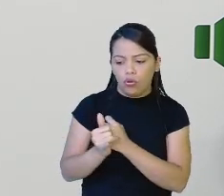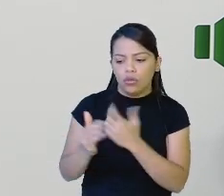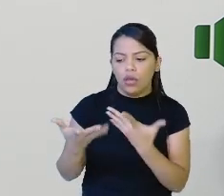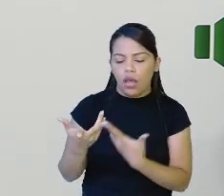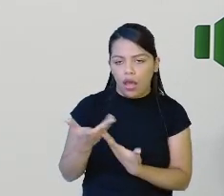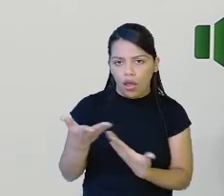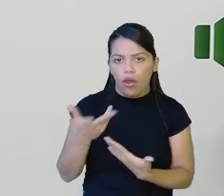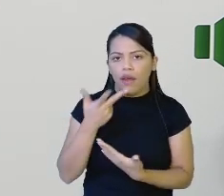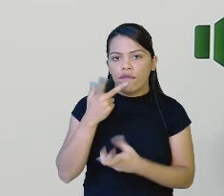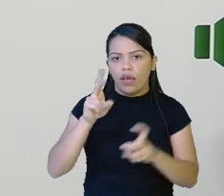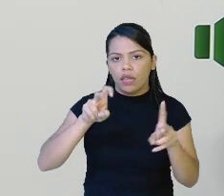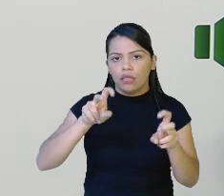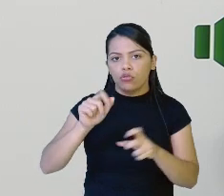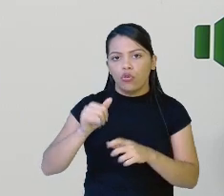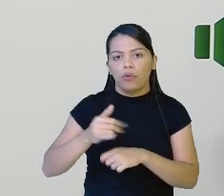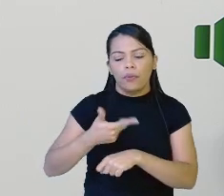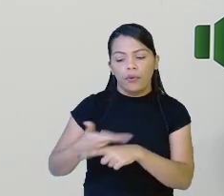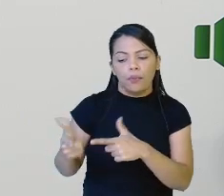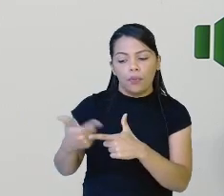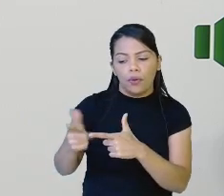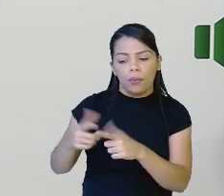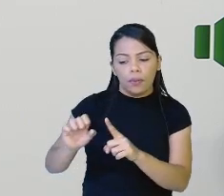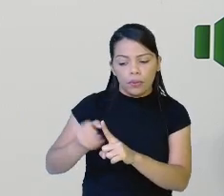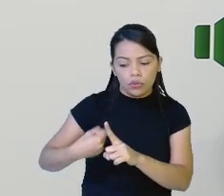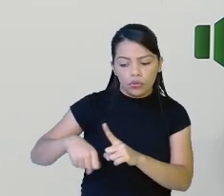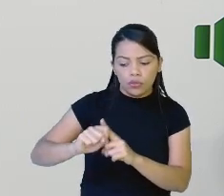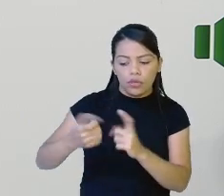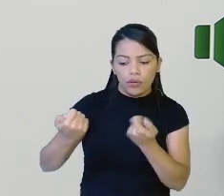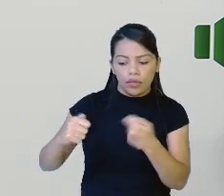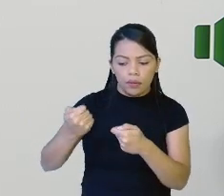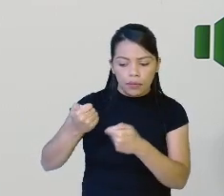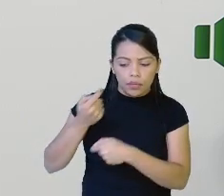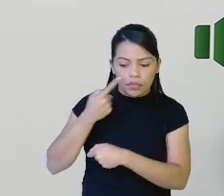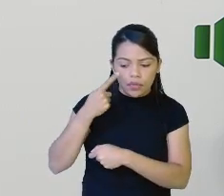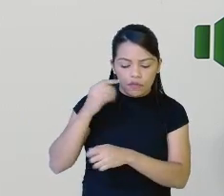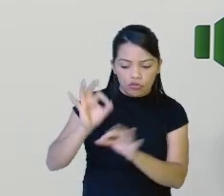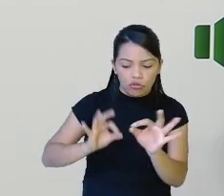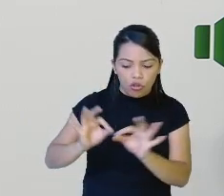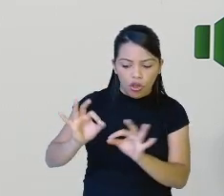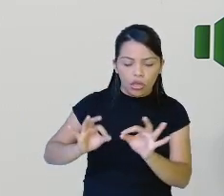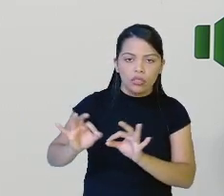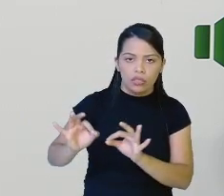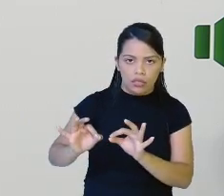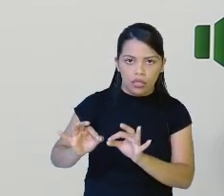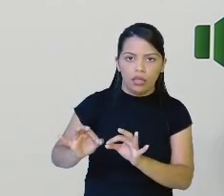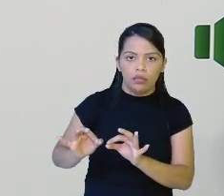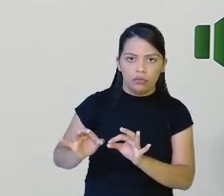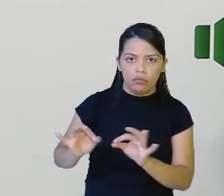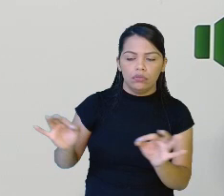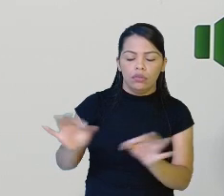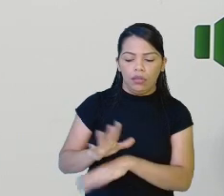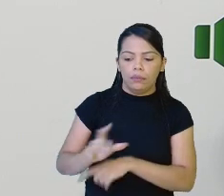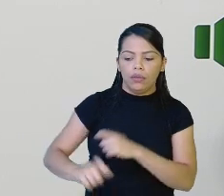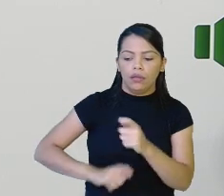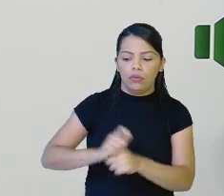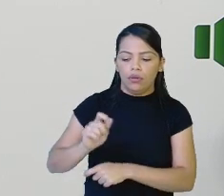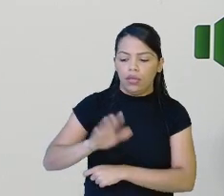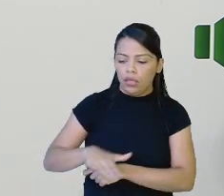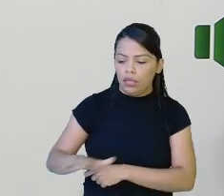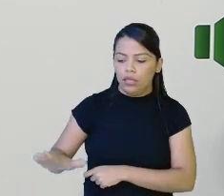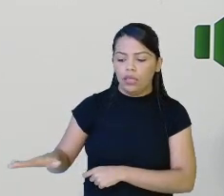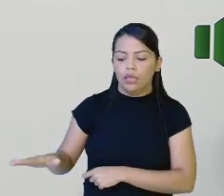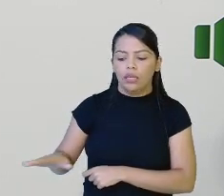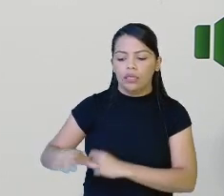revisto pelo poder público, por toda a sociedade, para que nenhuma criança, ninguém, não é? Não só criança, para